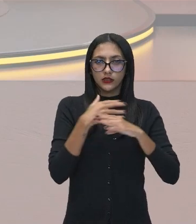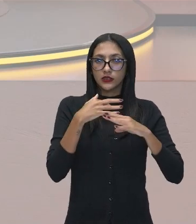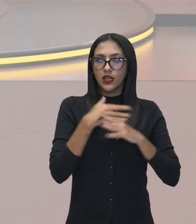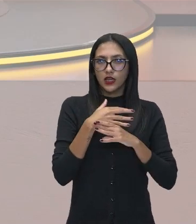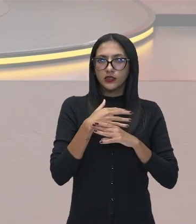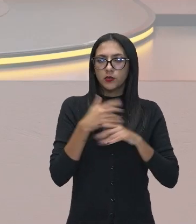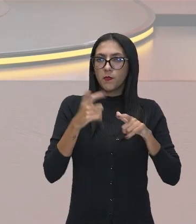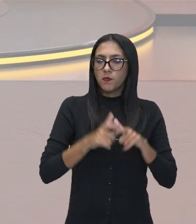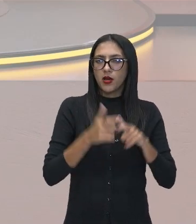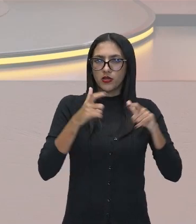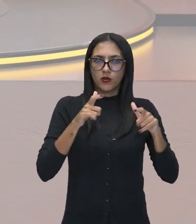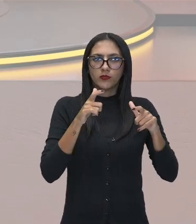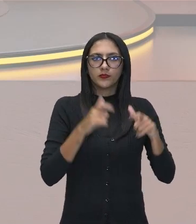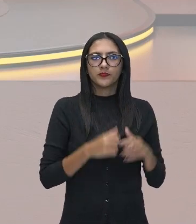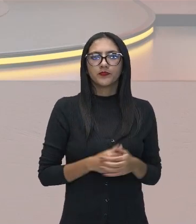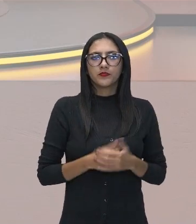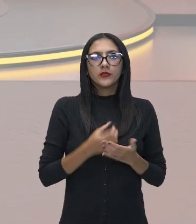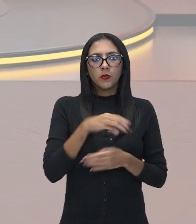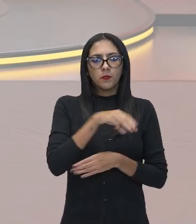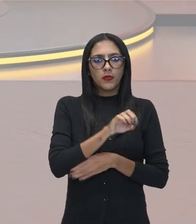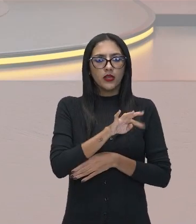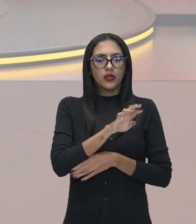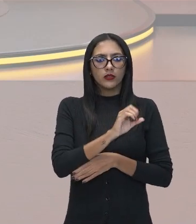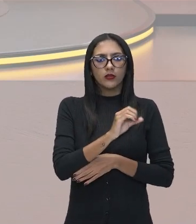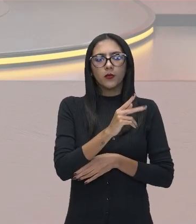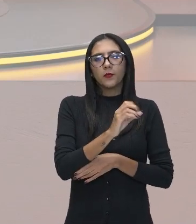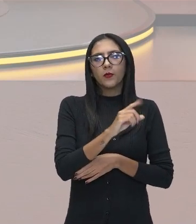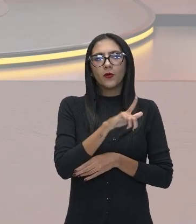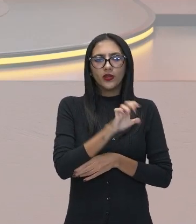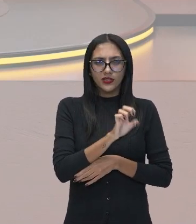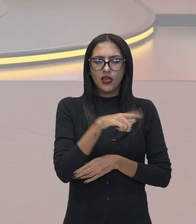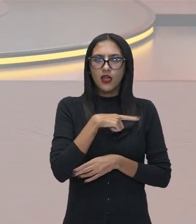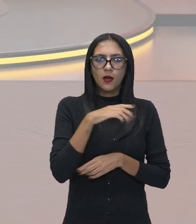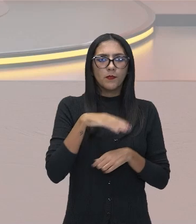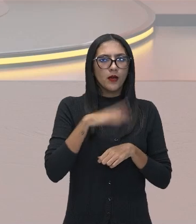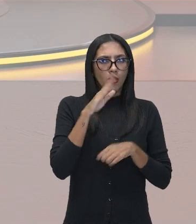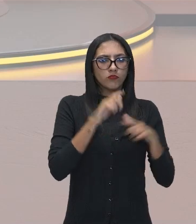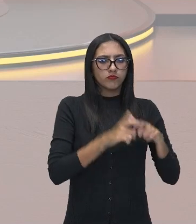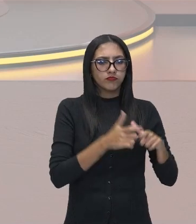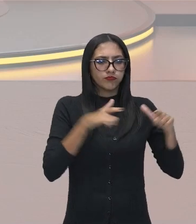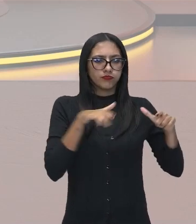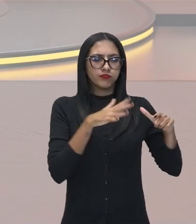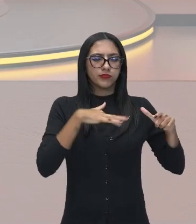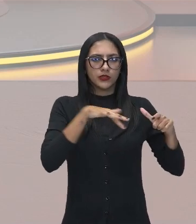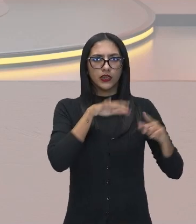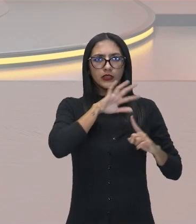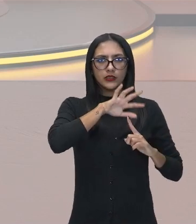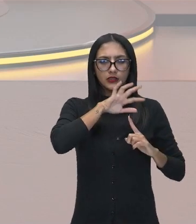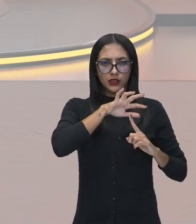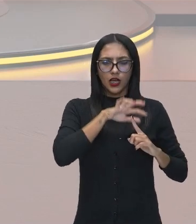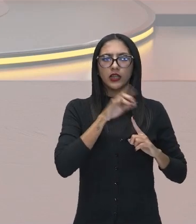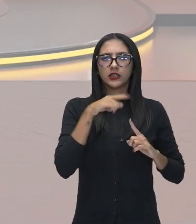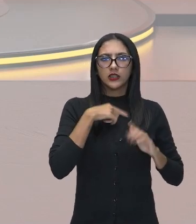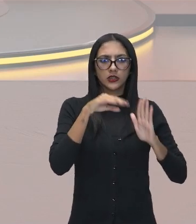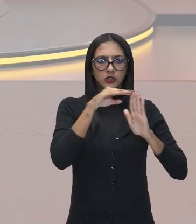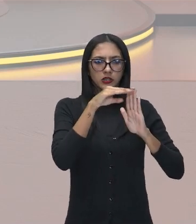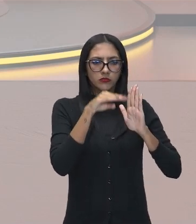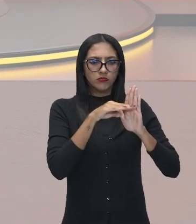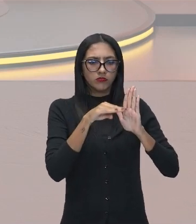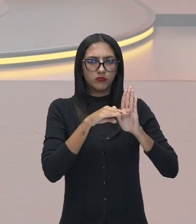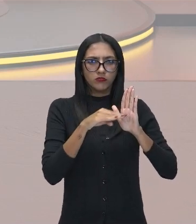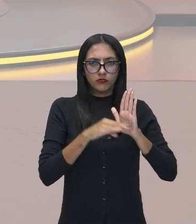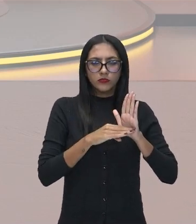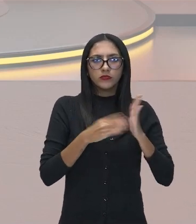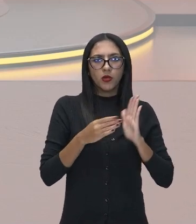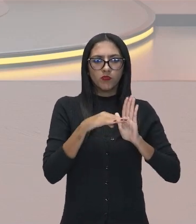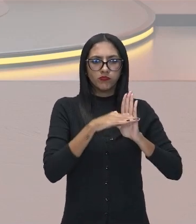cidade. Então ali a metrópole, obviamente, nesse gráfico, nessa hierarquização que nós estamos representando, é